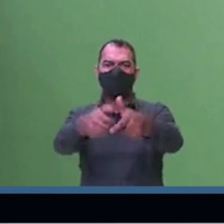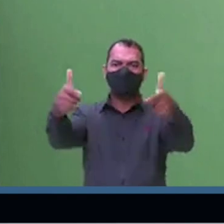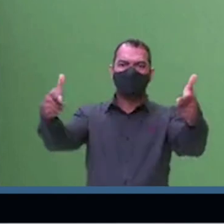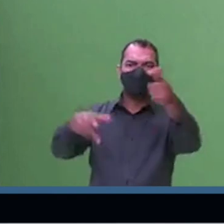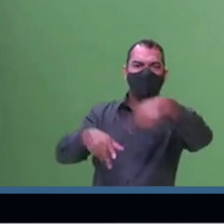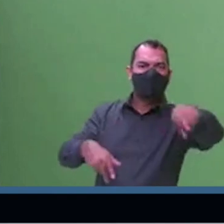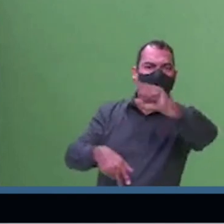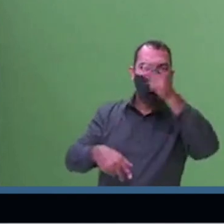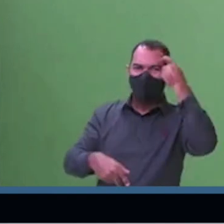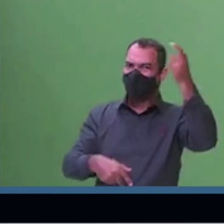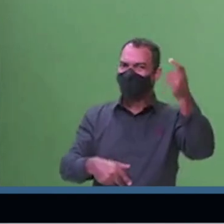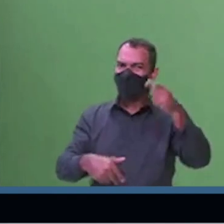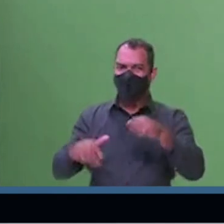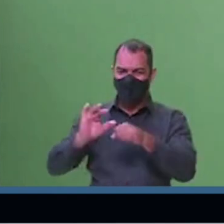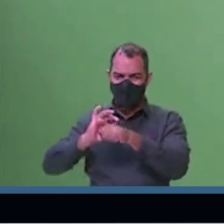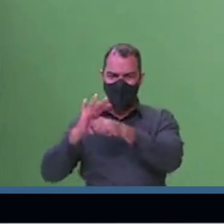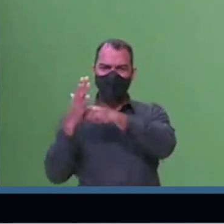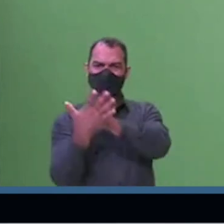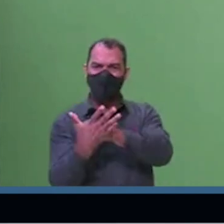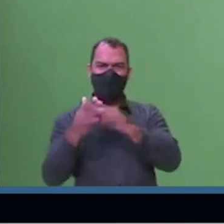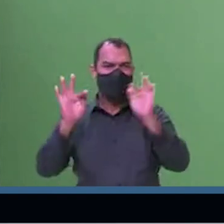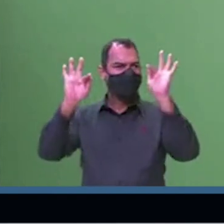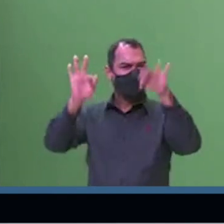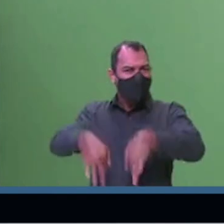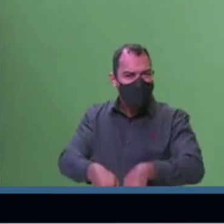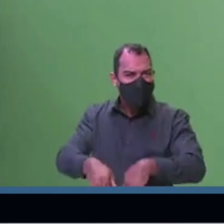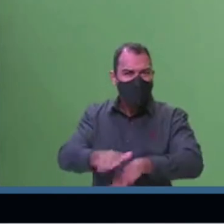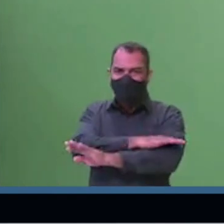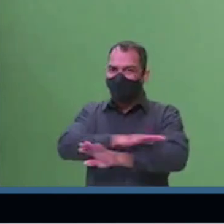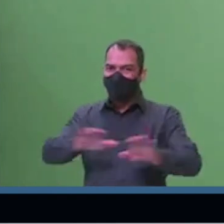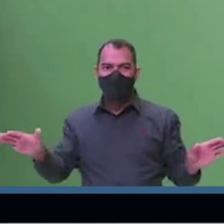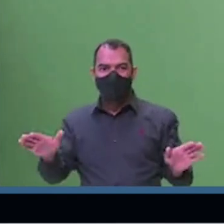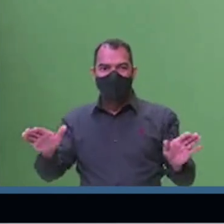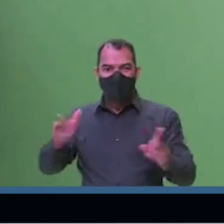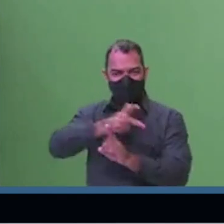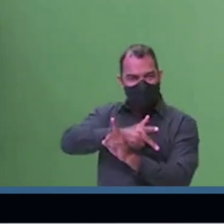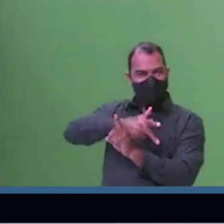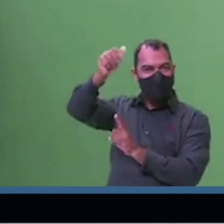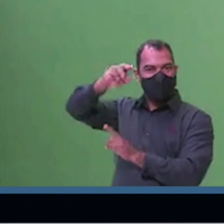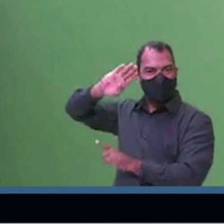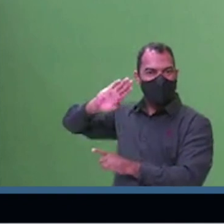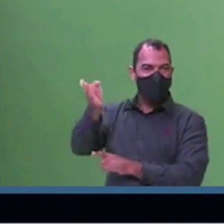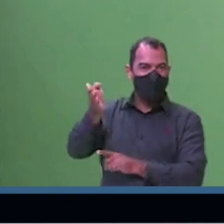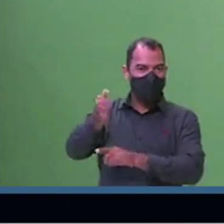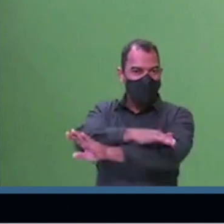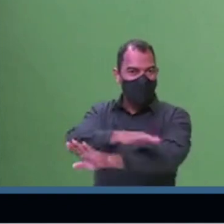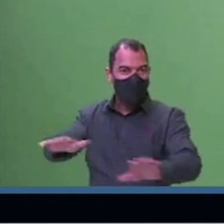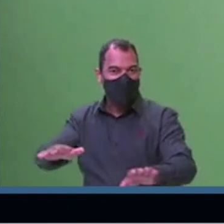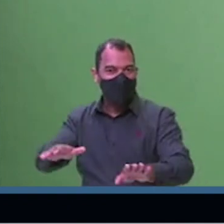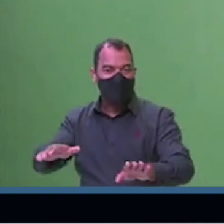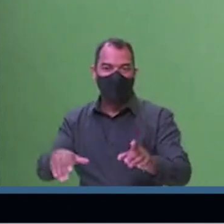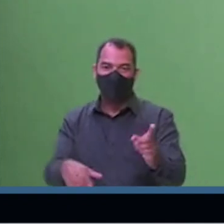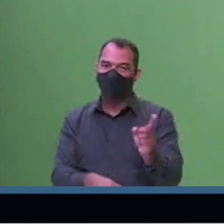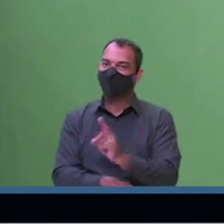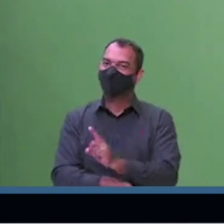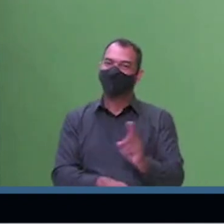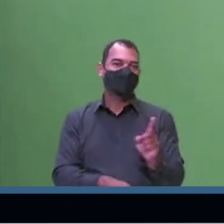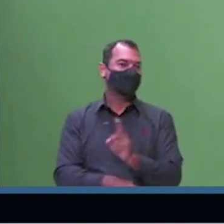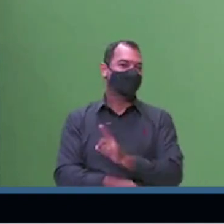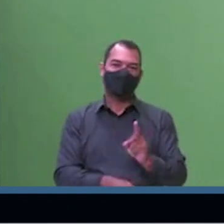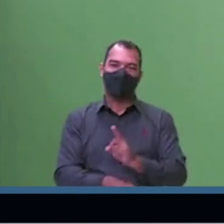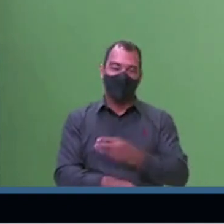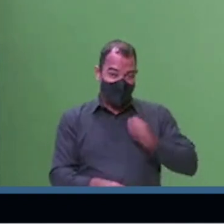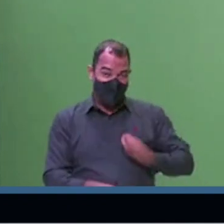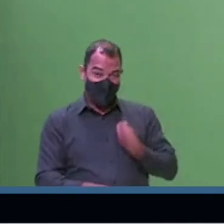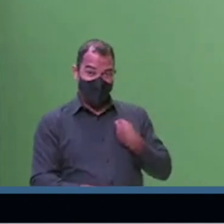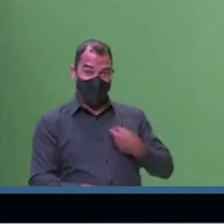o coronavírus, que já podemos voltar à vida normal. E não podemos fazer isto, sob pena